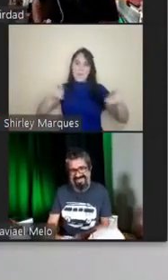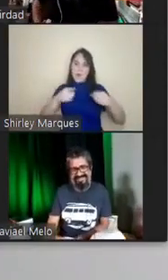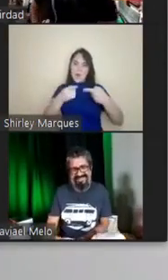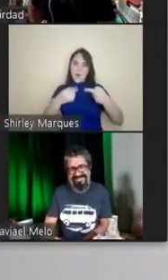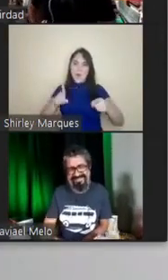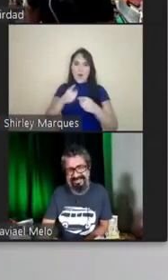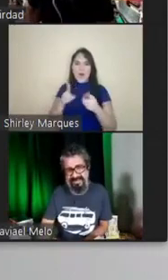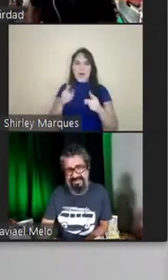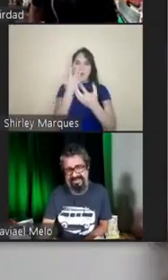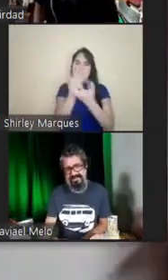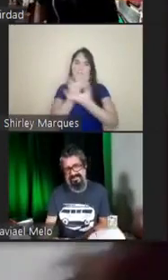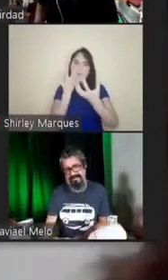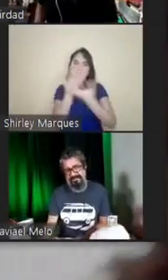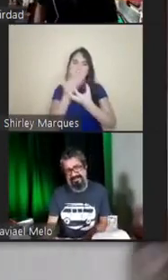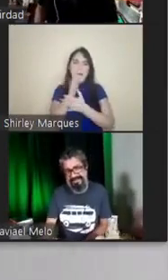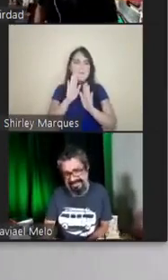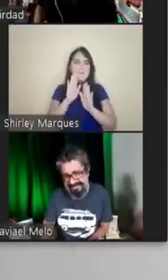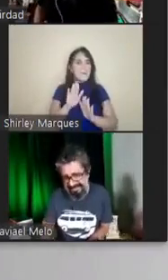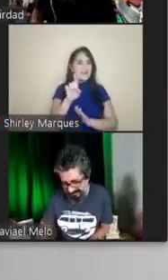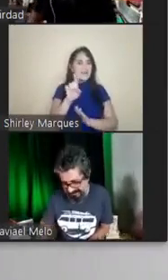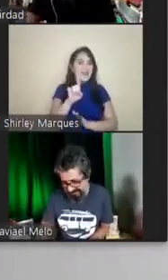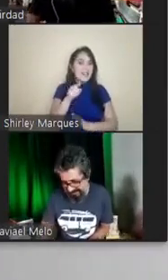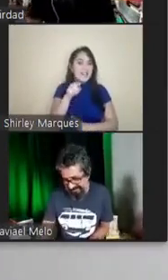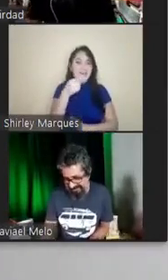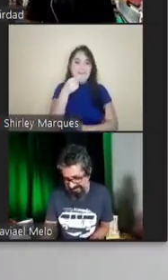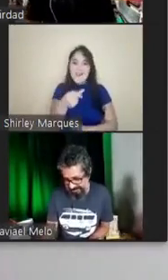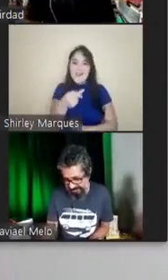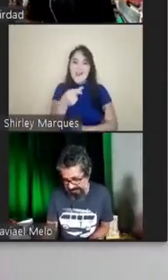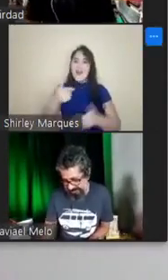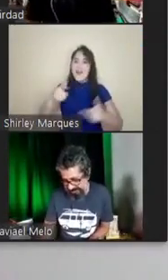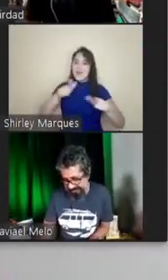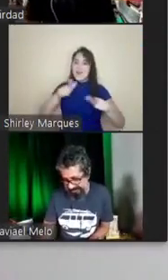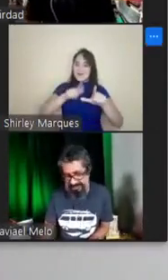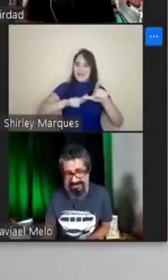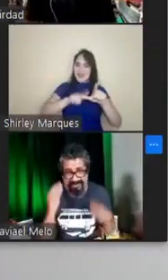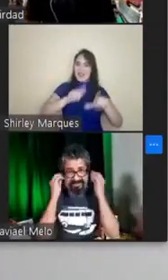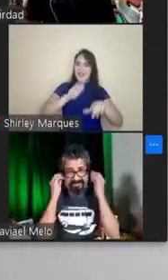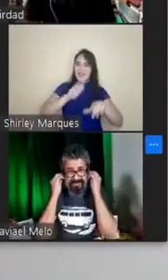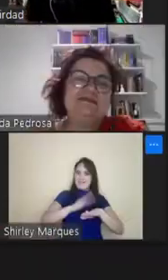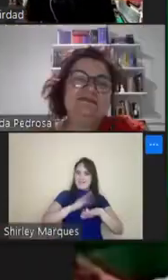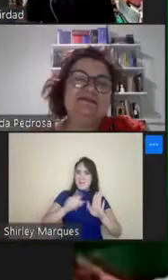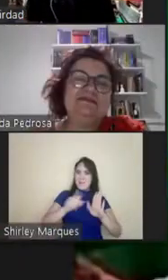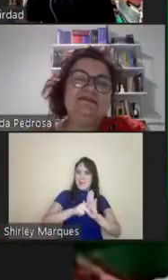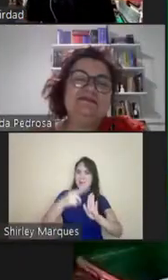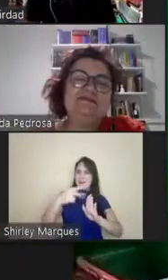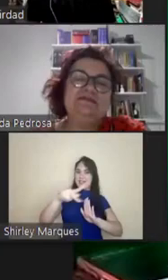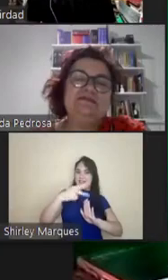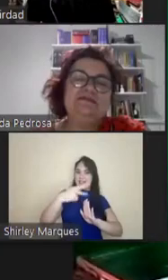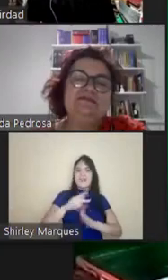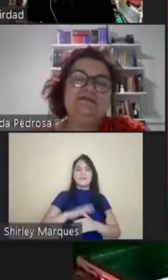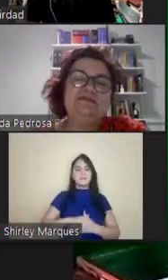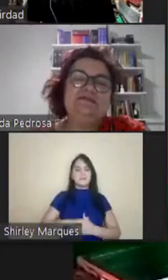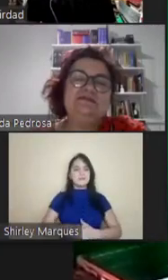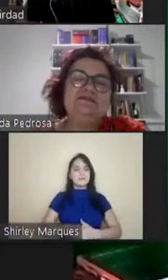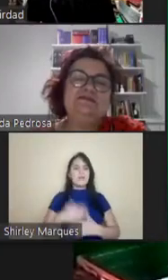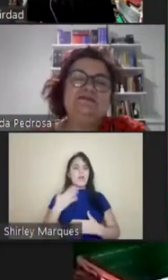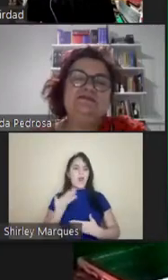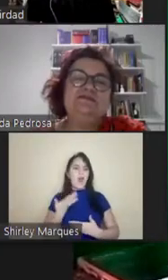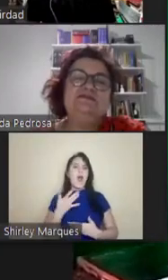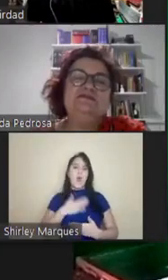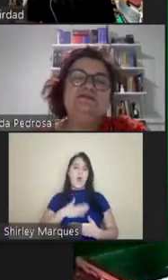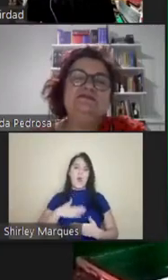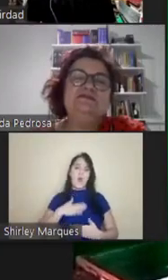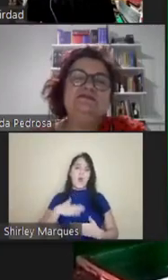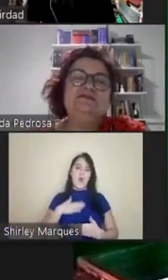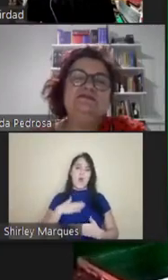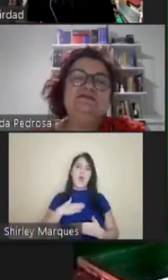Eu vi ele tocando. É uma canção minha de Rodrigo Sastrem. Eu gosto muito daquela canção, mas é assim, quando você toca com esse fone de ouvido, você vai tocando, fica preocupado